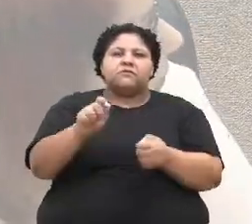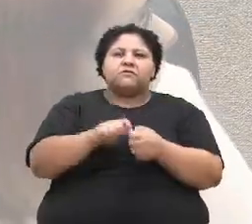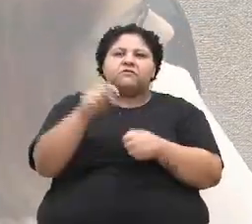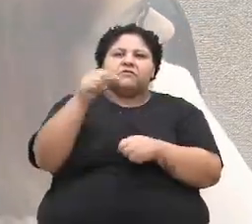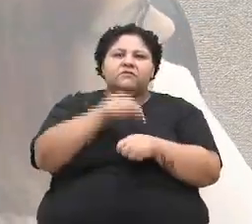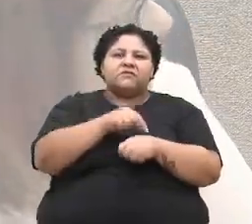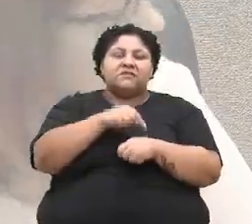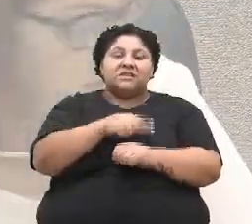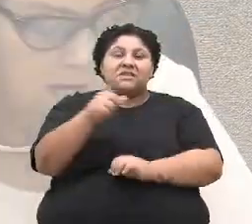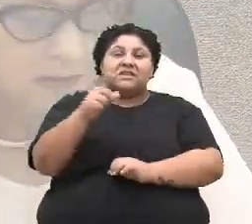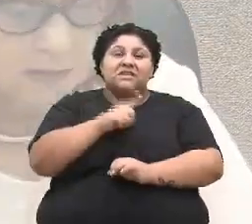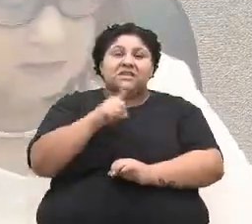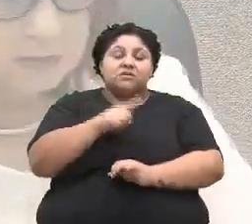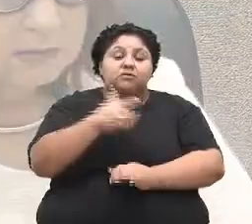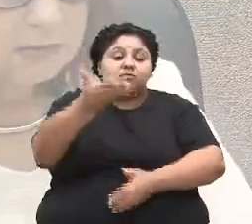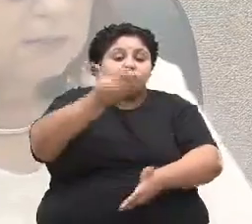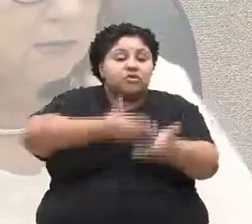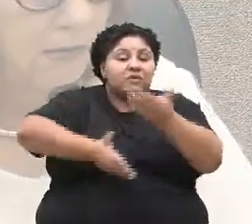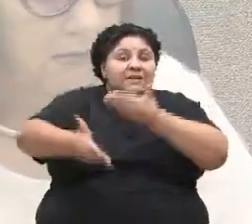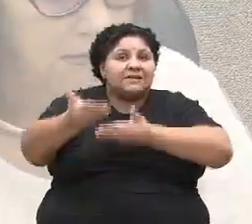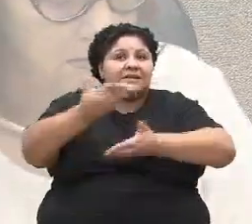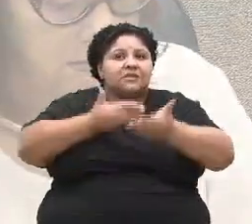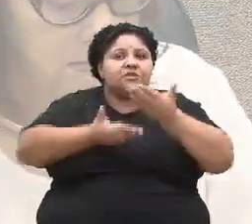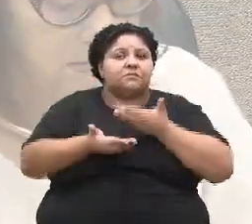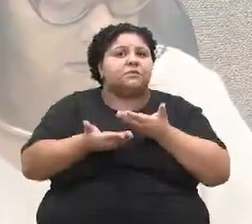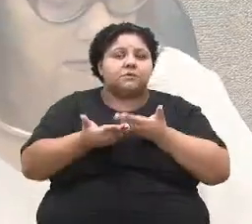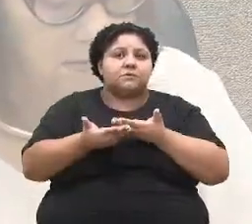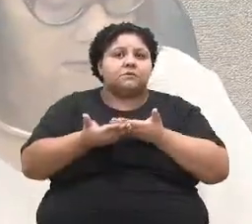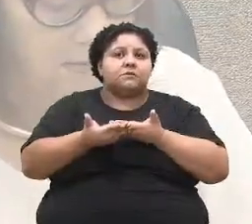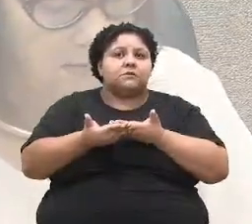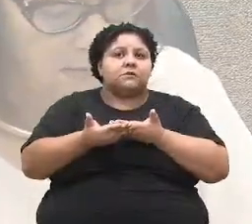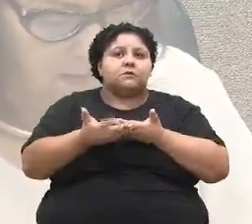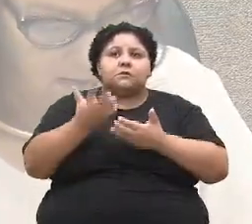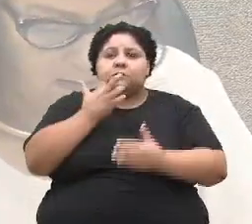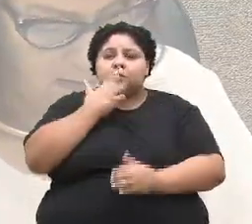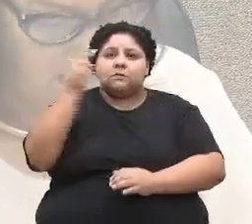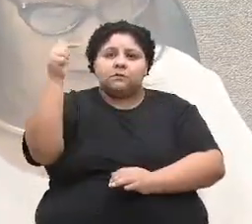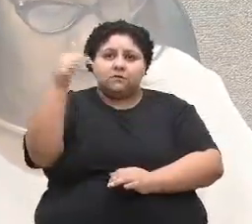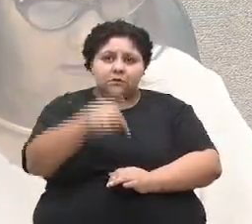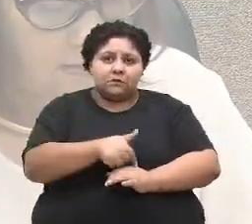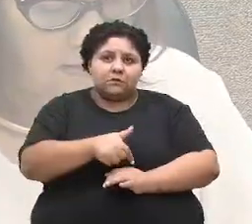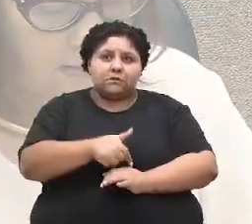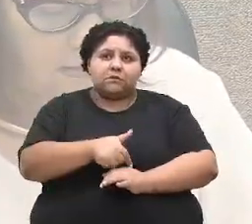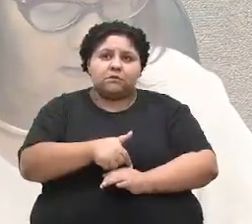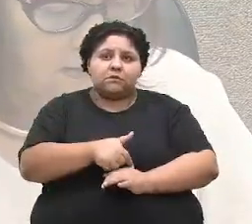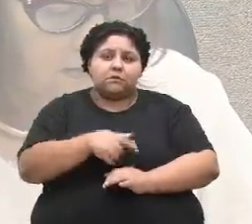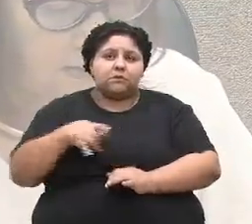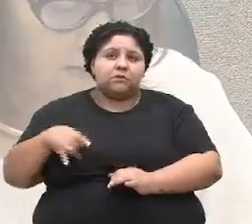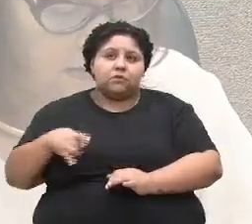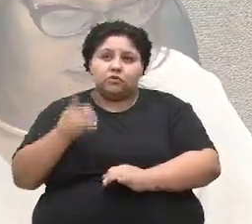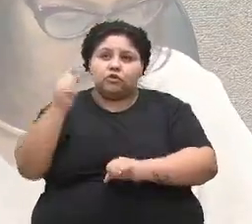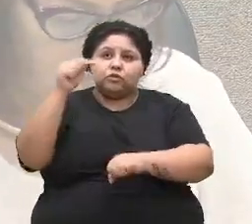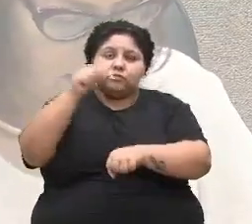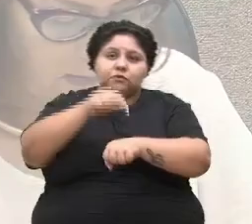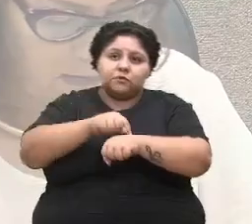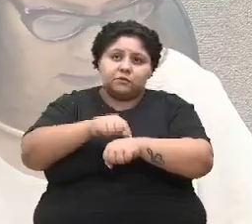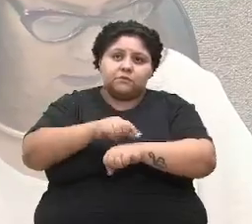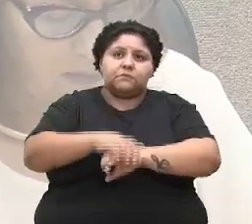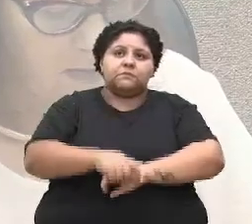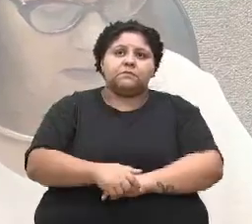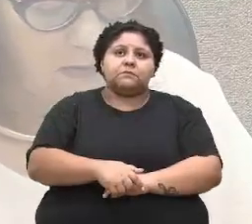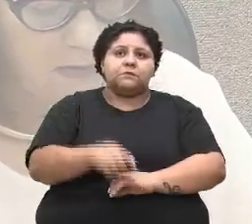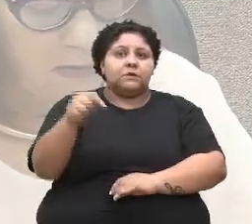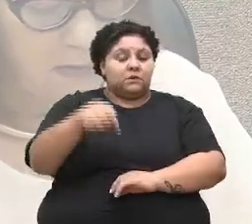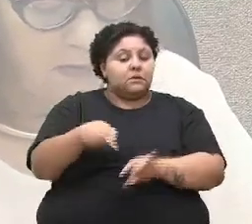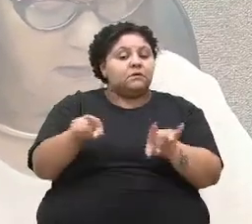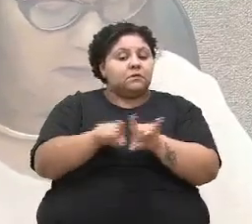não tinha um atendimento como nós estamos tendo nesses últimos tempos. Aqui também